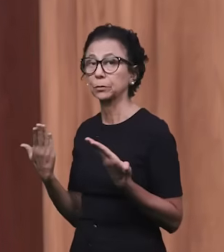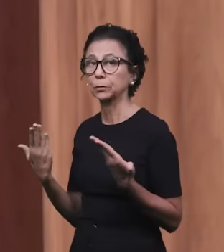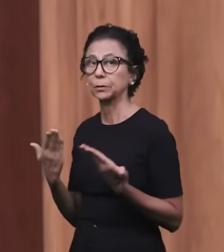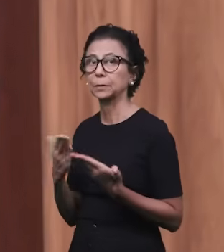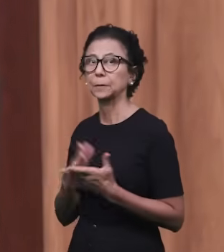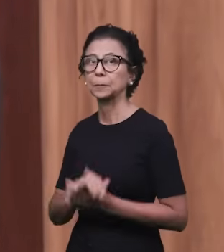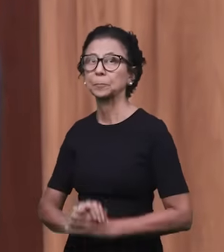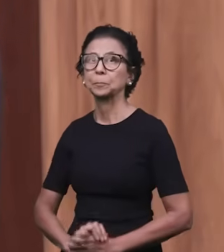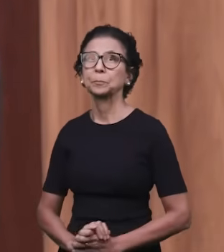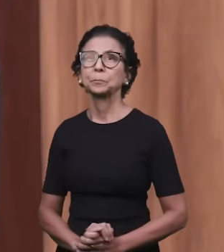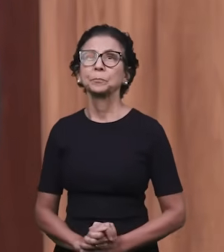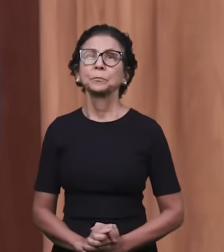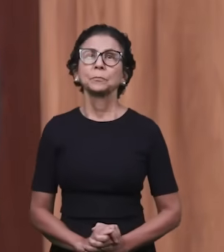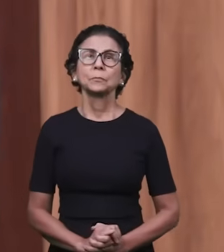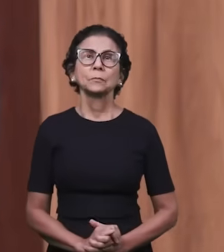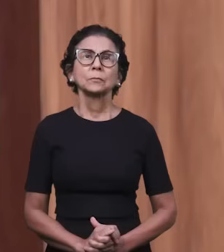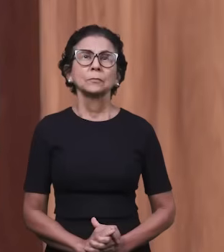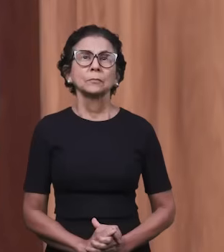Trabalhar